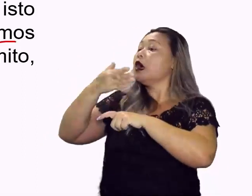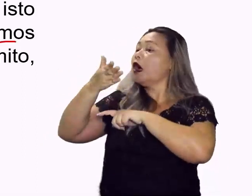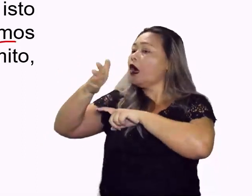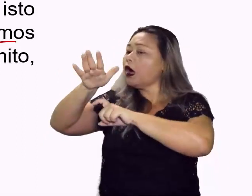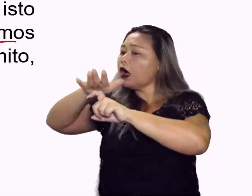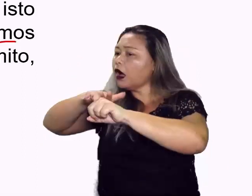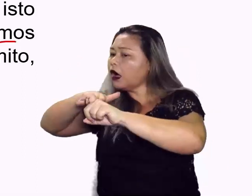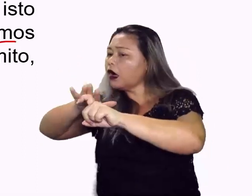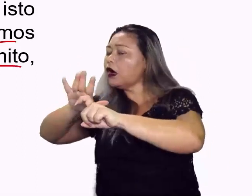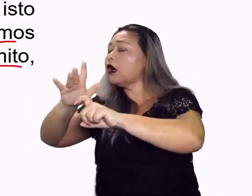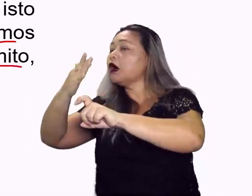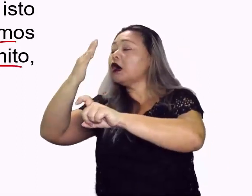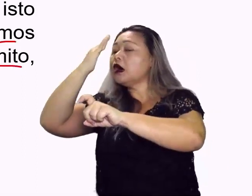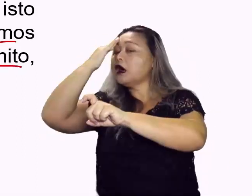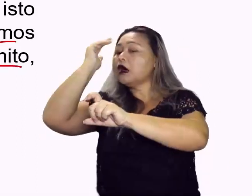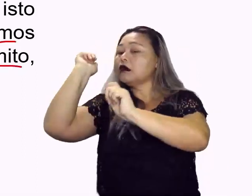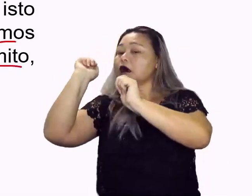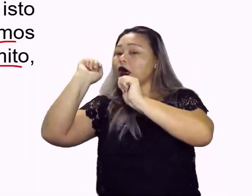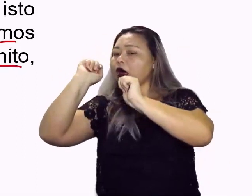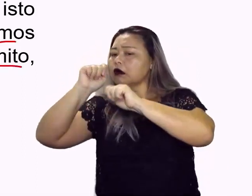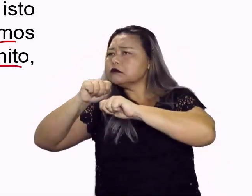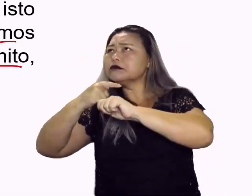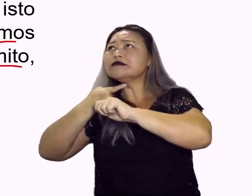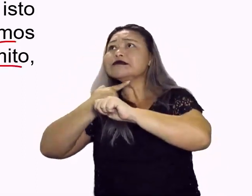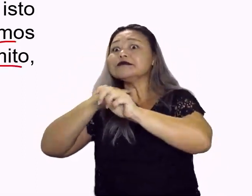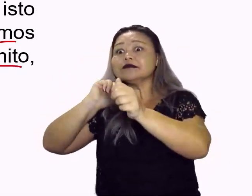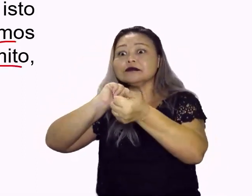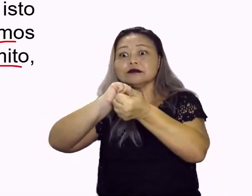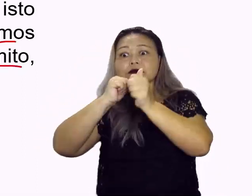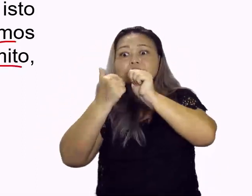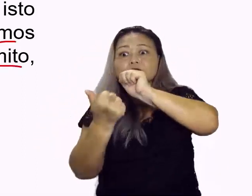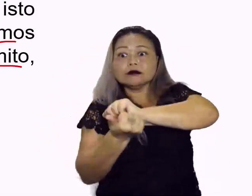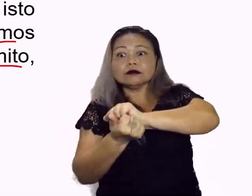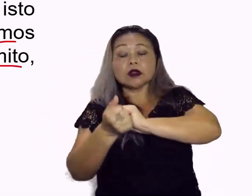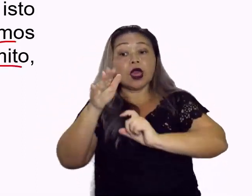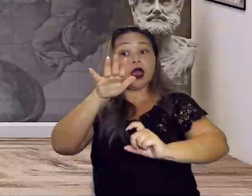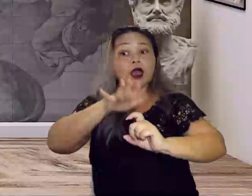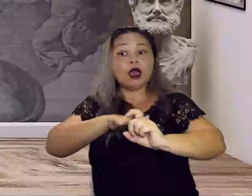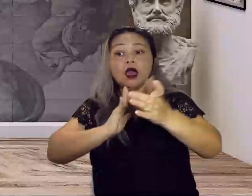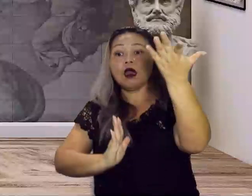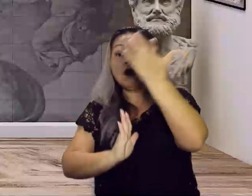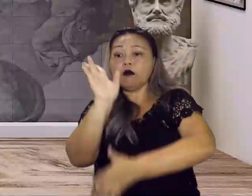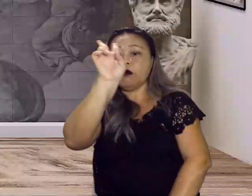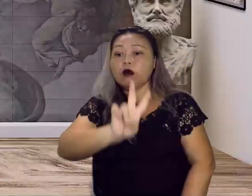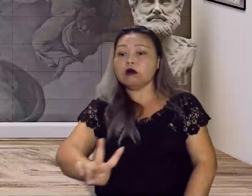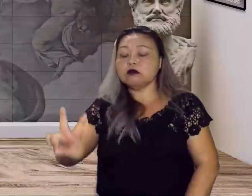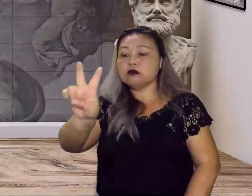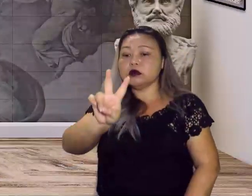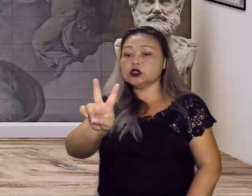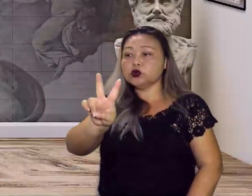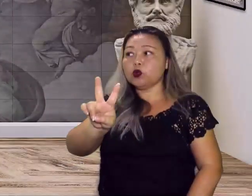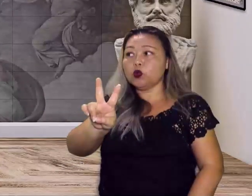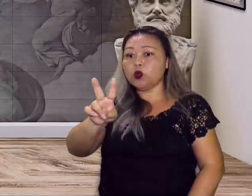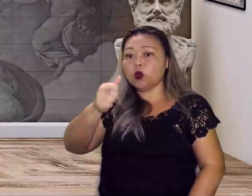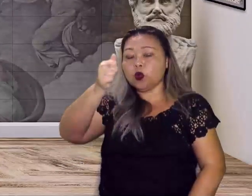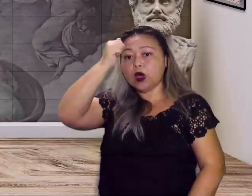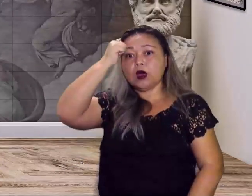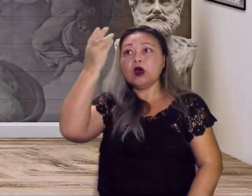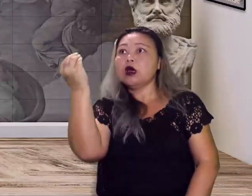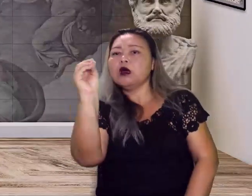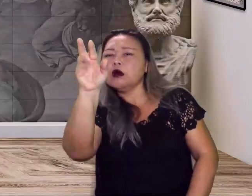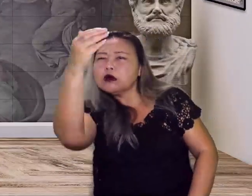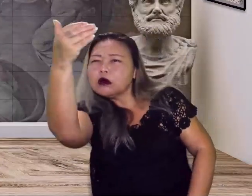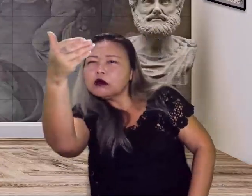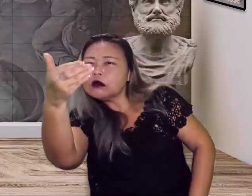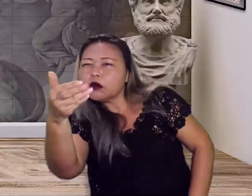a transformar quase tudo em mito. Né? Olha só, passei no vestibular. Aí, às vezes meu nome não está nem